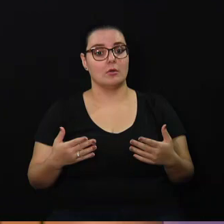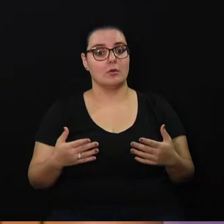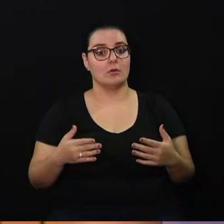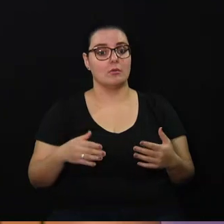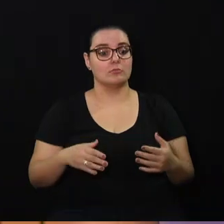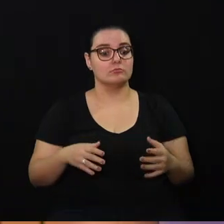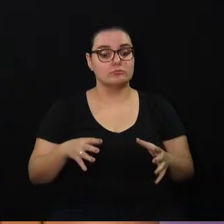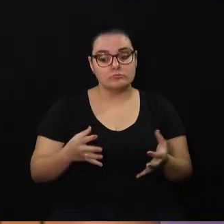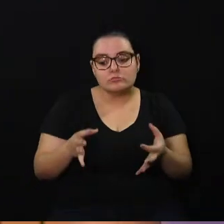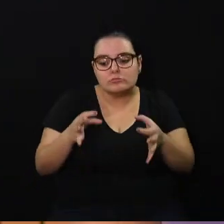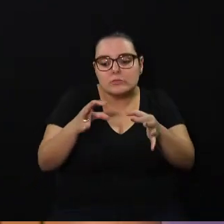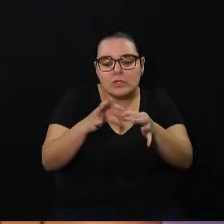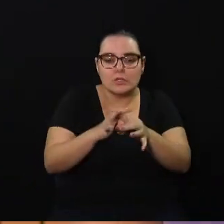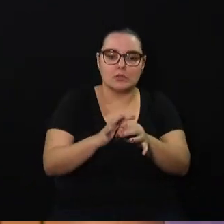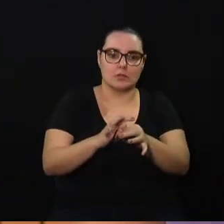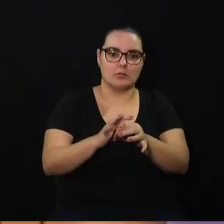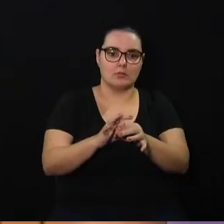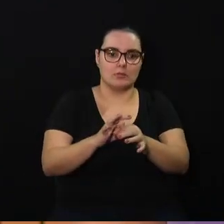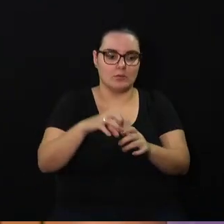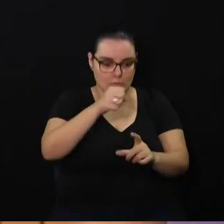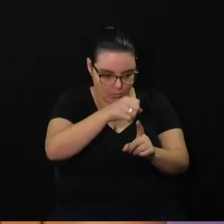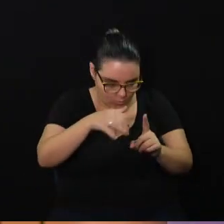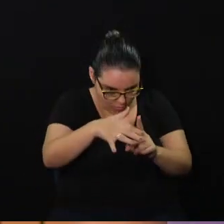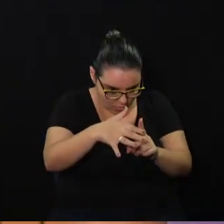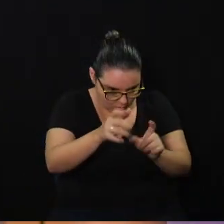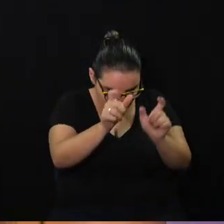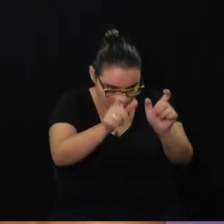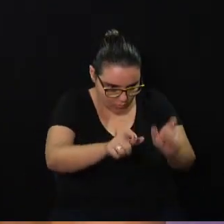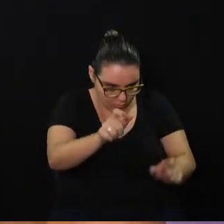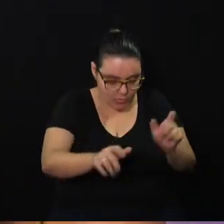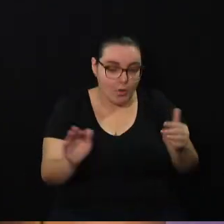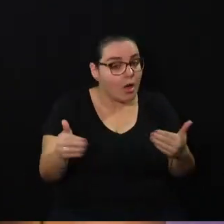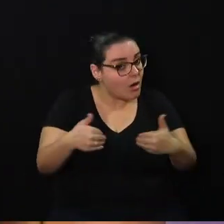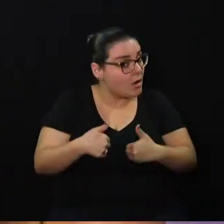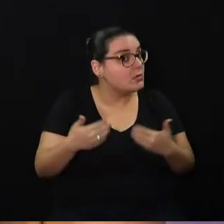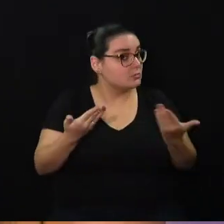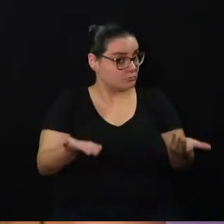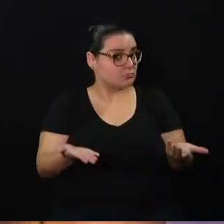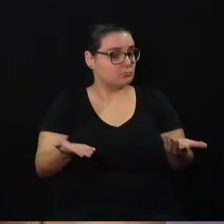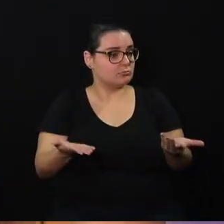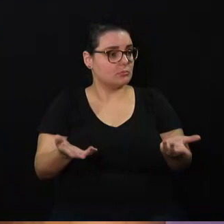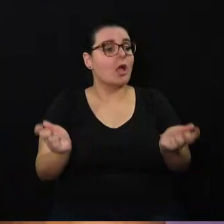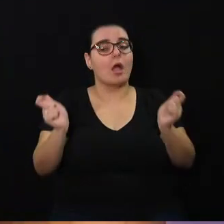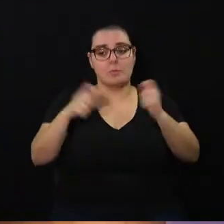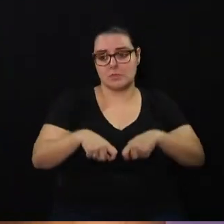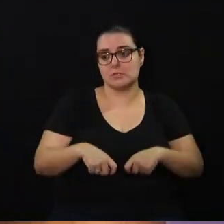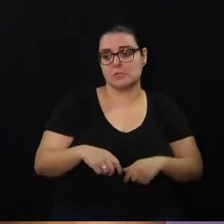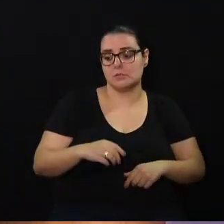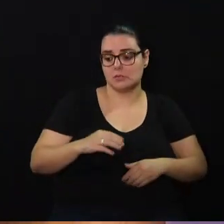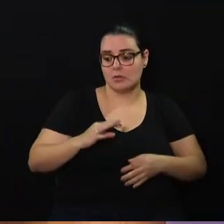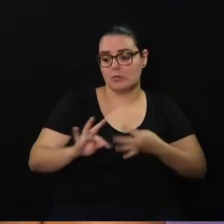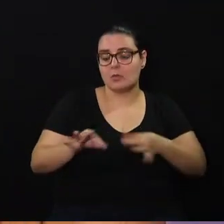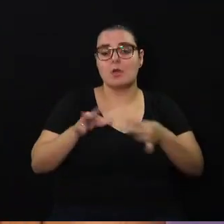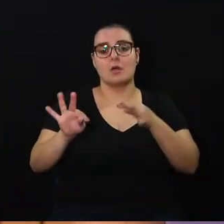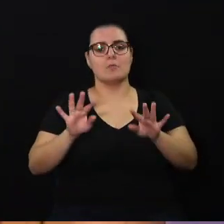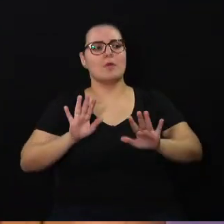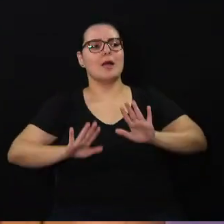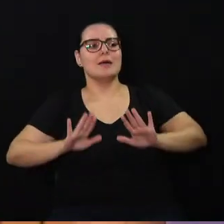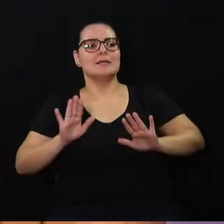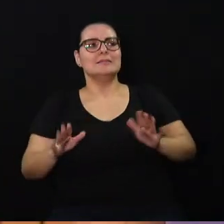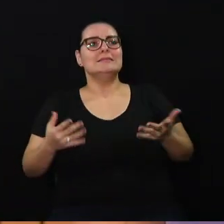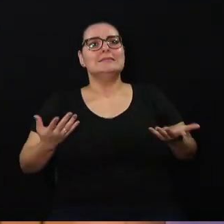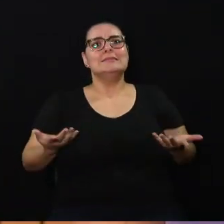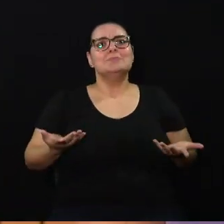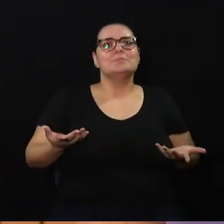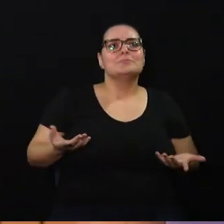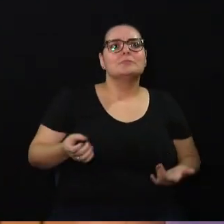é ligadas com esse público alvo ea capacitação técnica às vezes não é suficiente você só